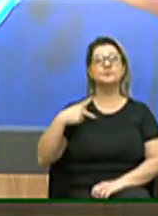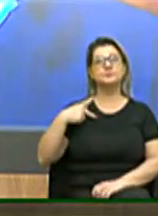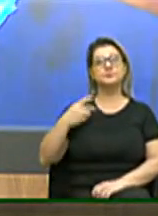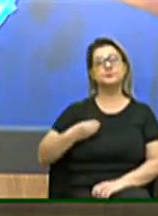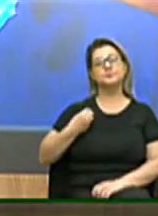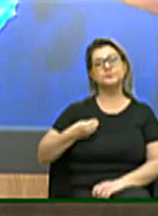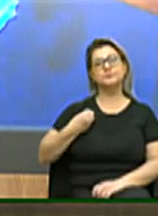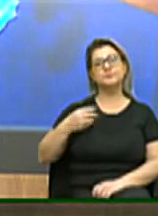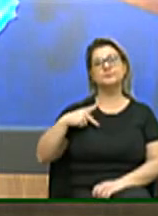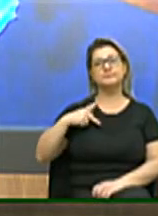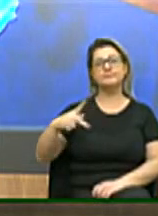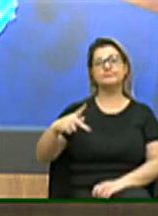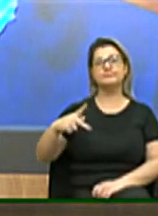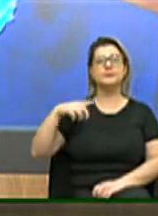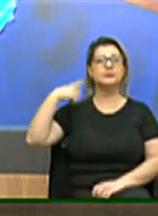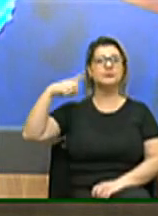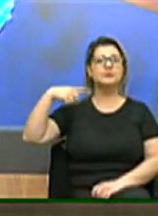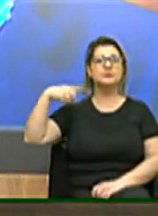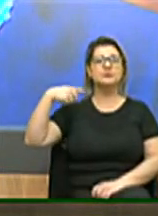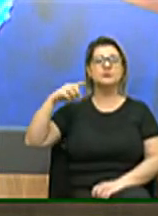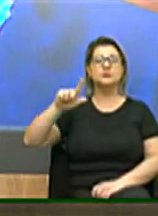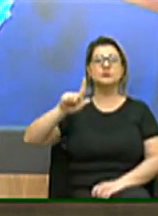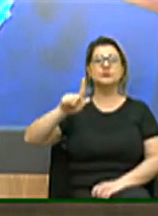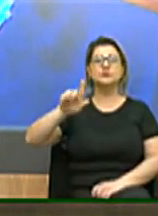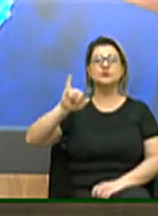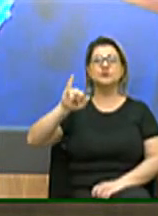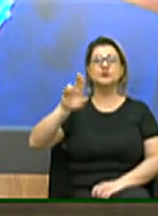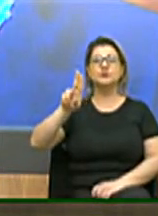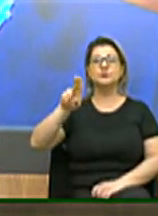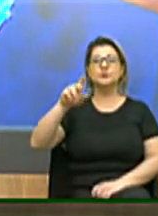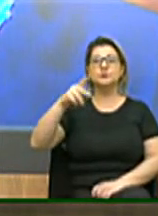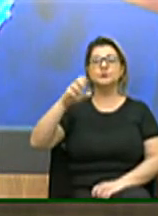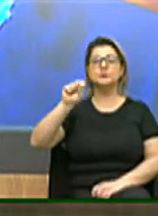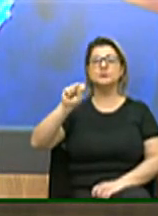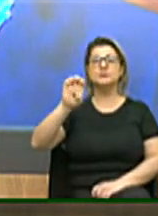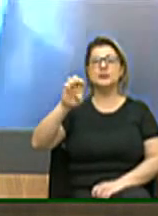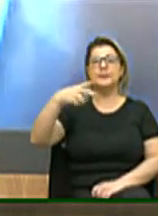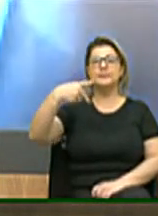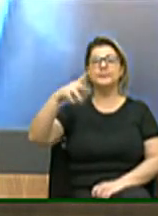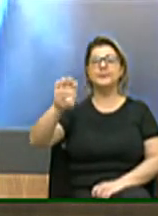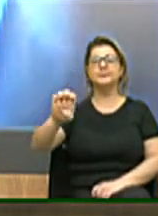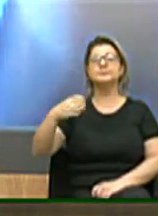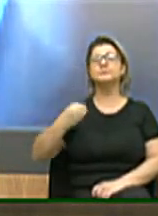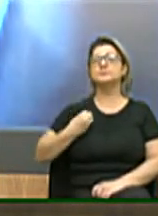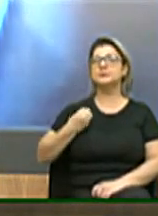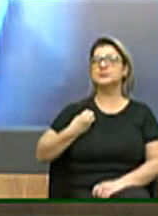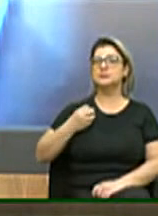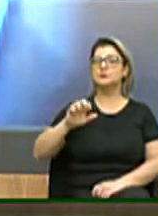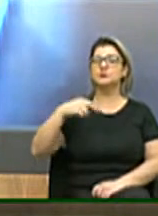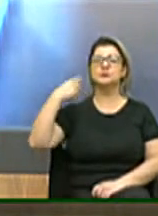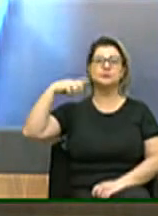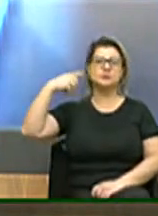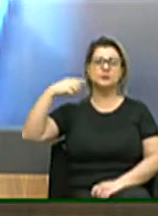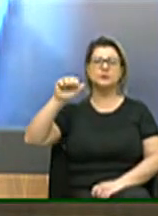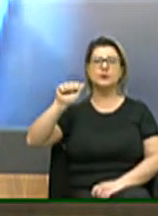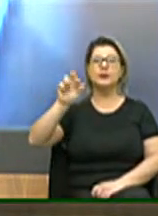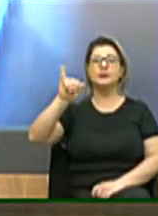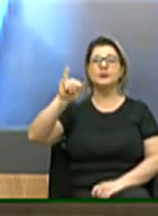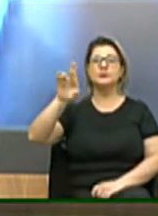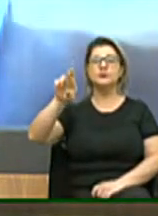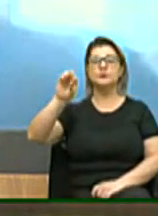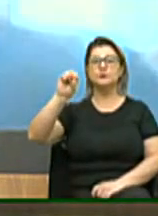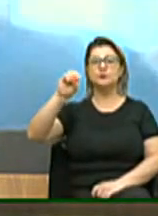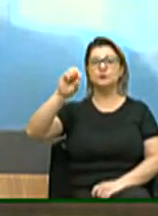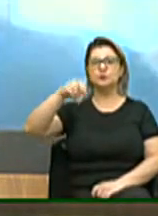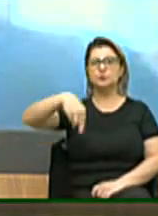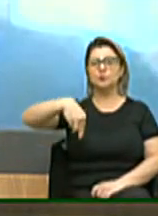Presente, presidente. Ei, deputado Giuseppe Riesgo. Presente. Deputado Ayrton Lima. Presente,